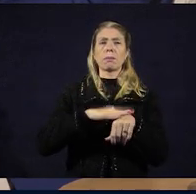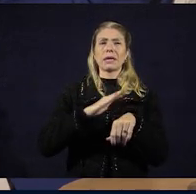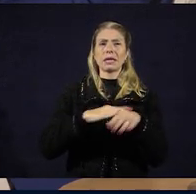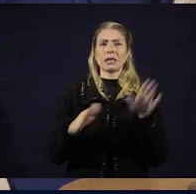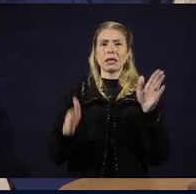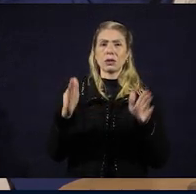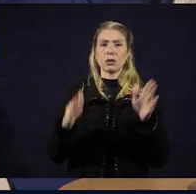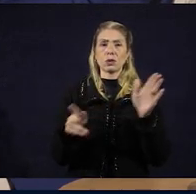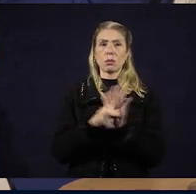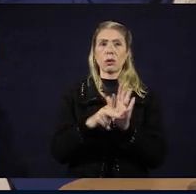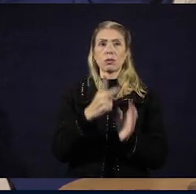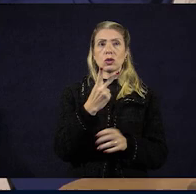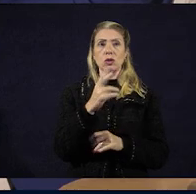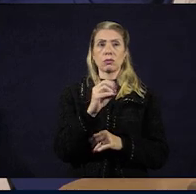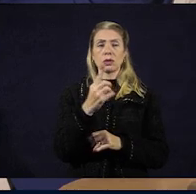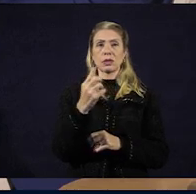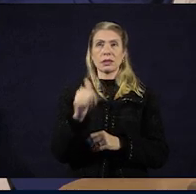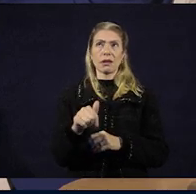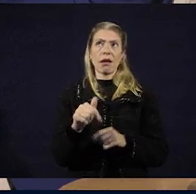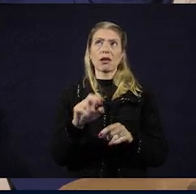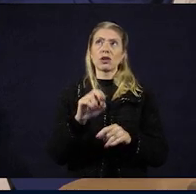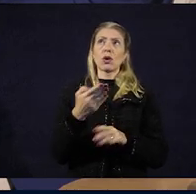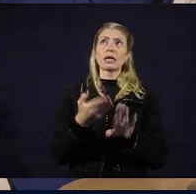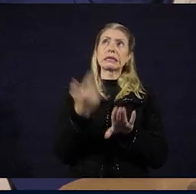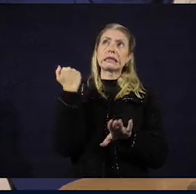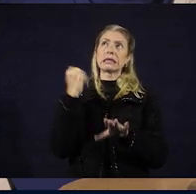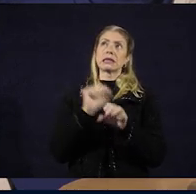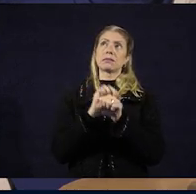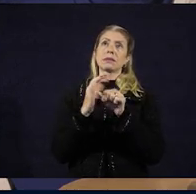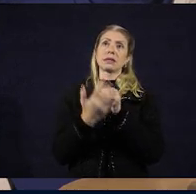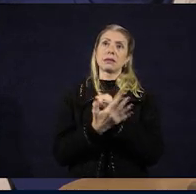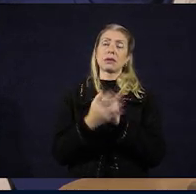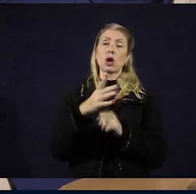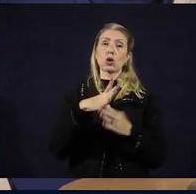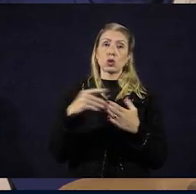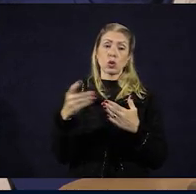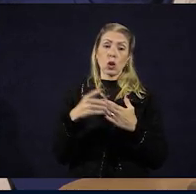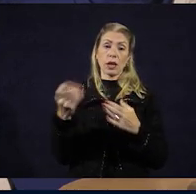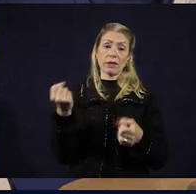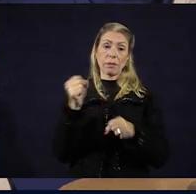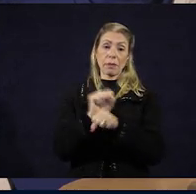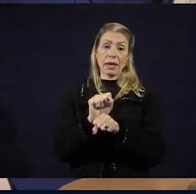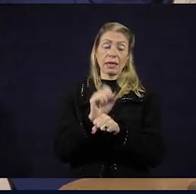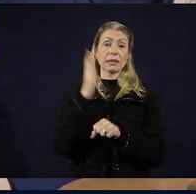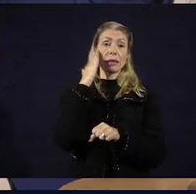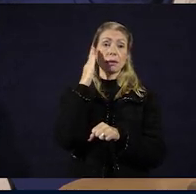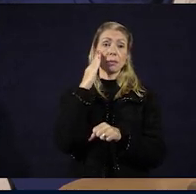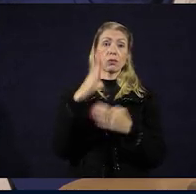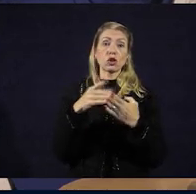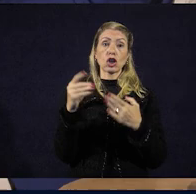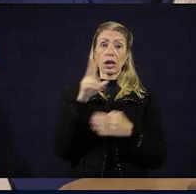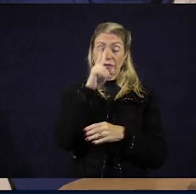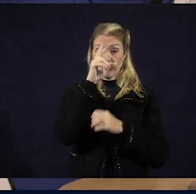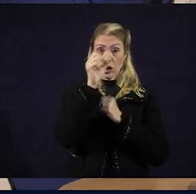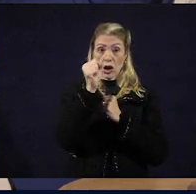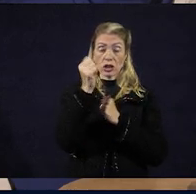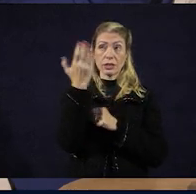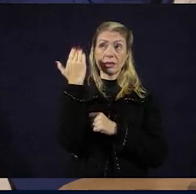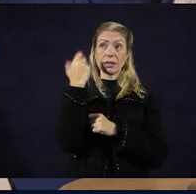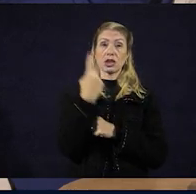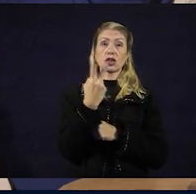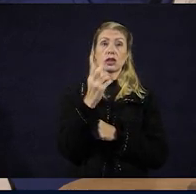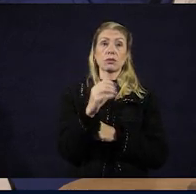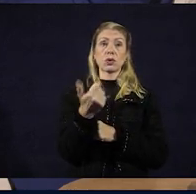a dois mil um pouco antes da pandemia que o dólar Global ficou parado a gente vem no movimento de dólar forte pratica desde 2011